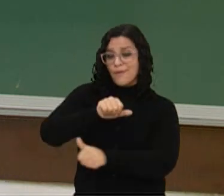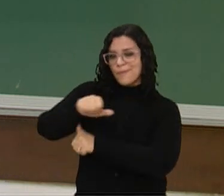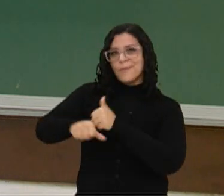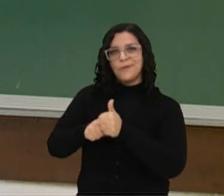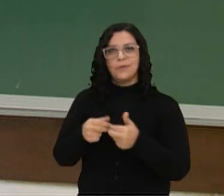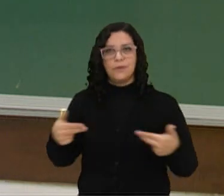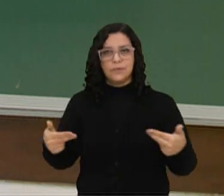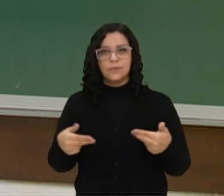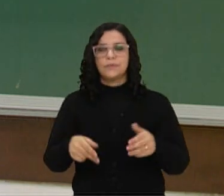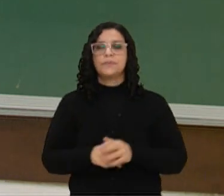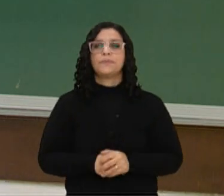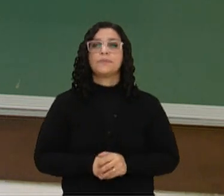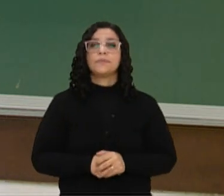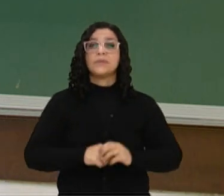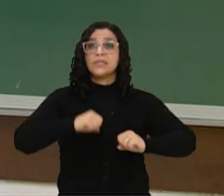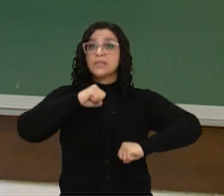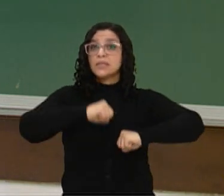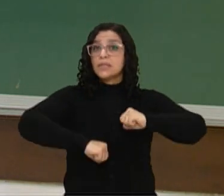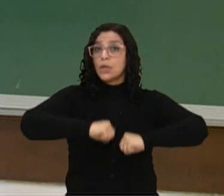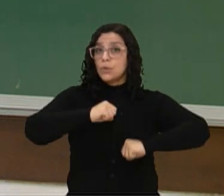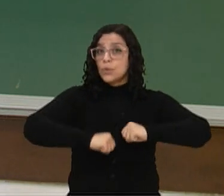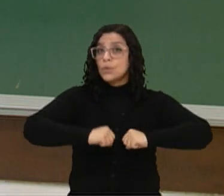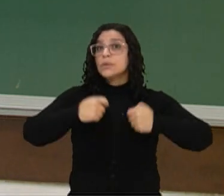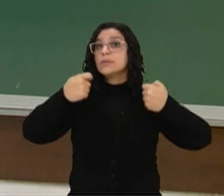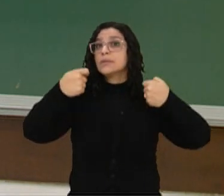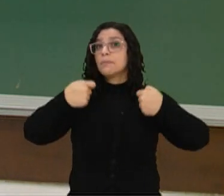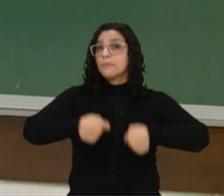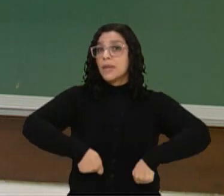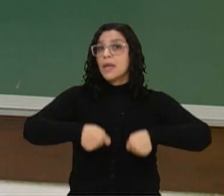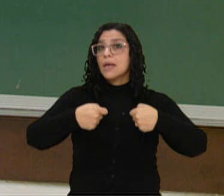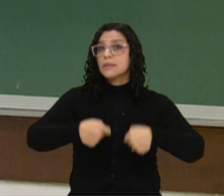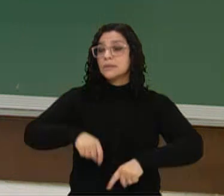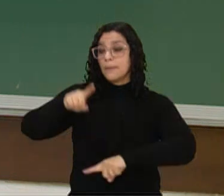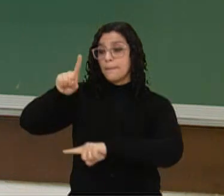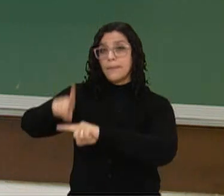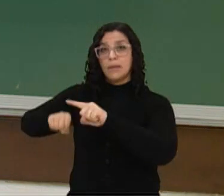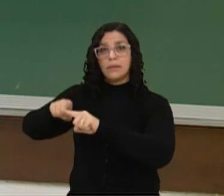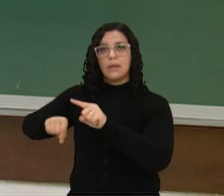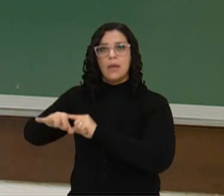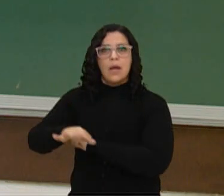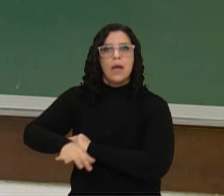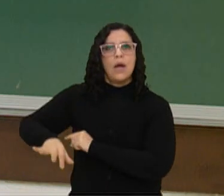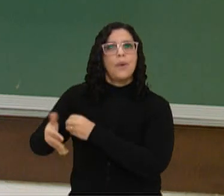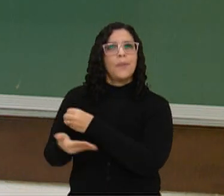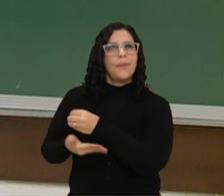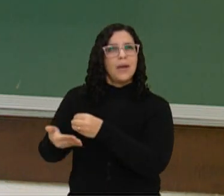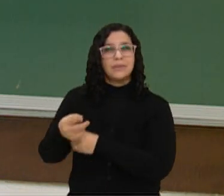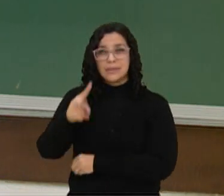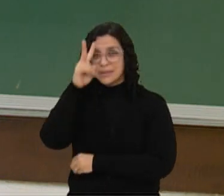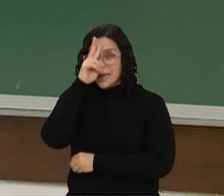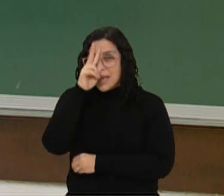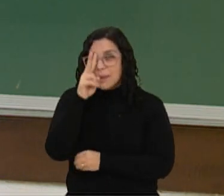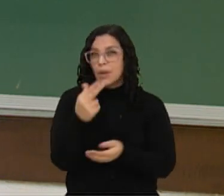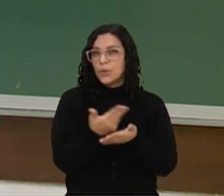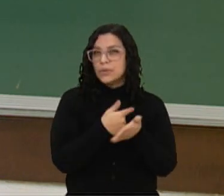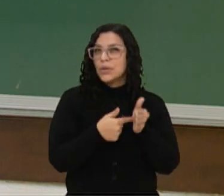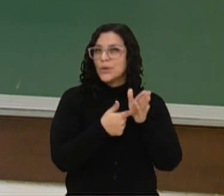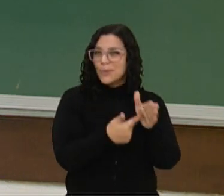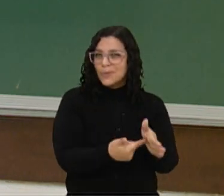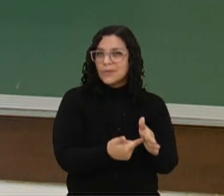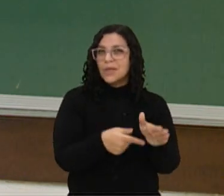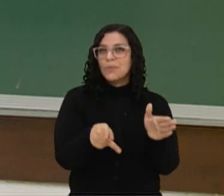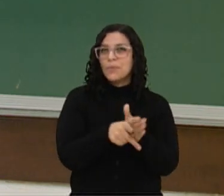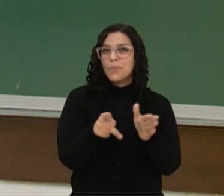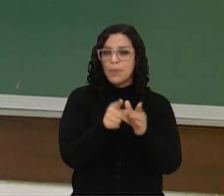transformação. A indústria depende do setor primário. Lembram lá daquele primeiro gráfico que a professora mostrou? Da ideia de